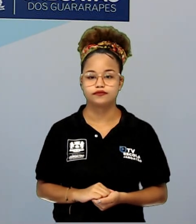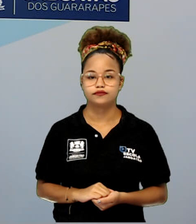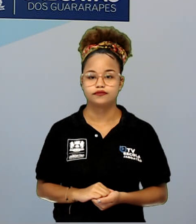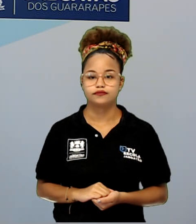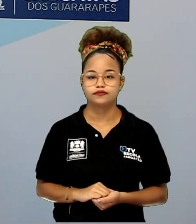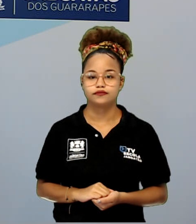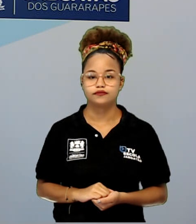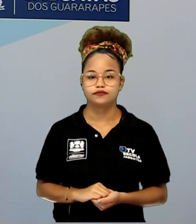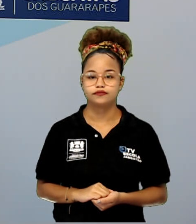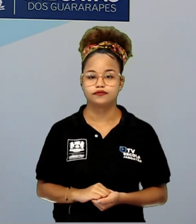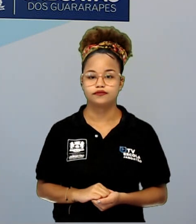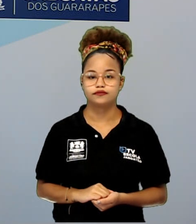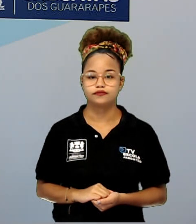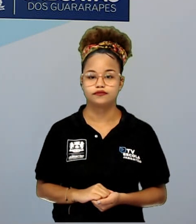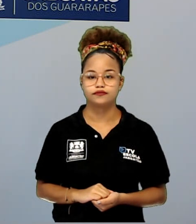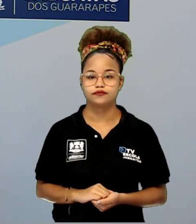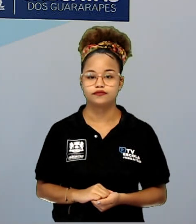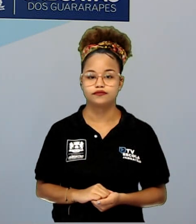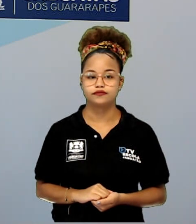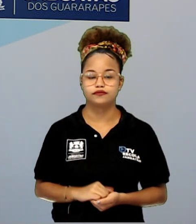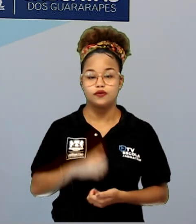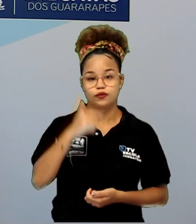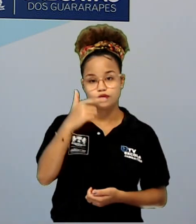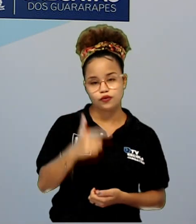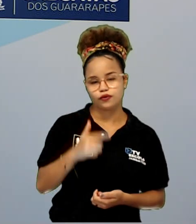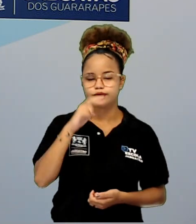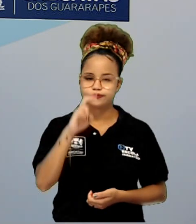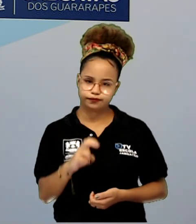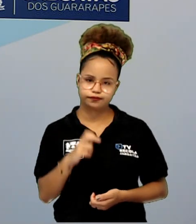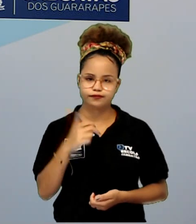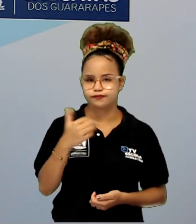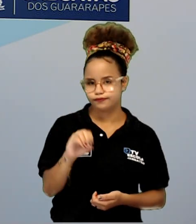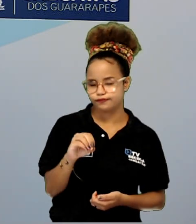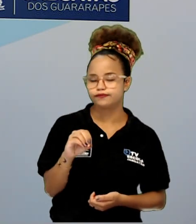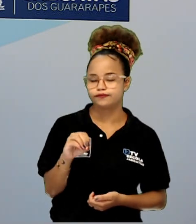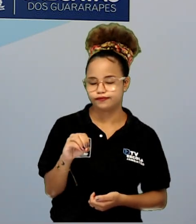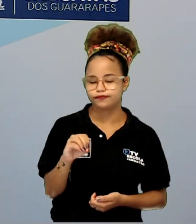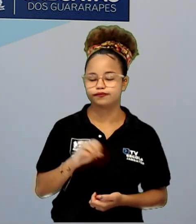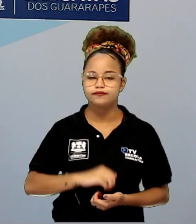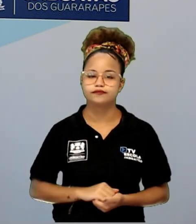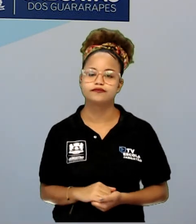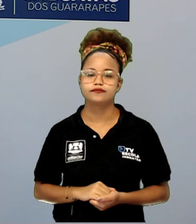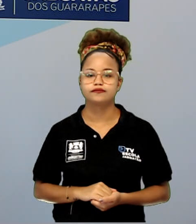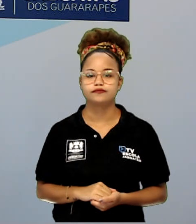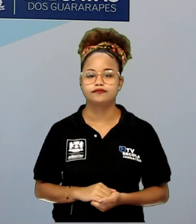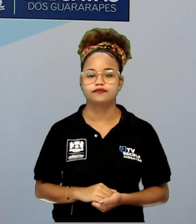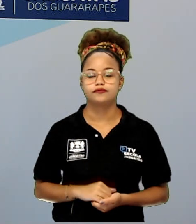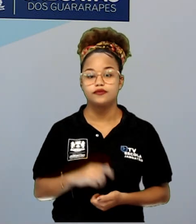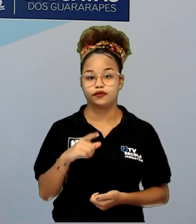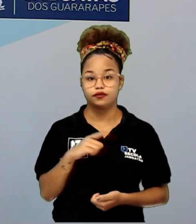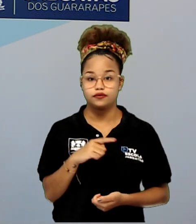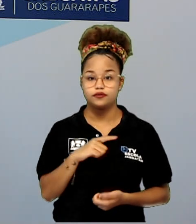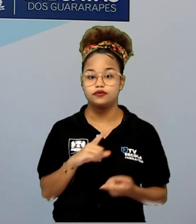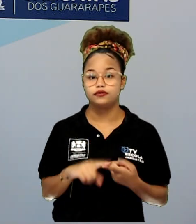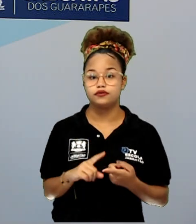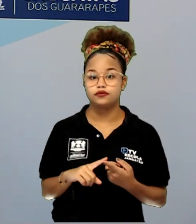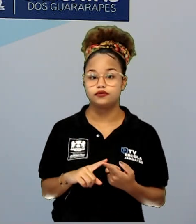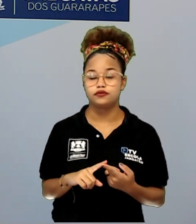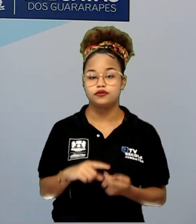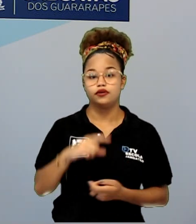R$ 10. Olha aí. 2, 5, 10. Temos também a cédula